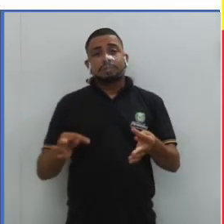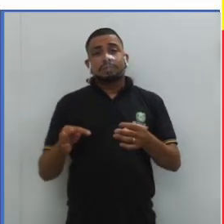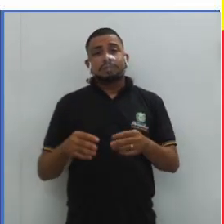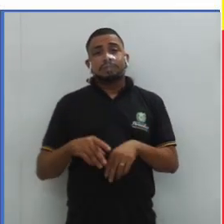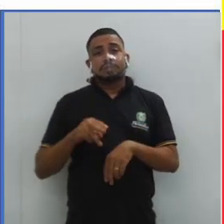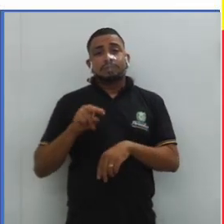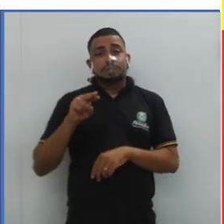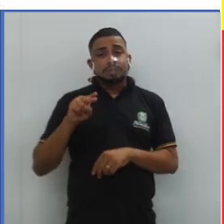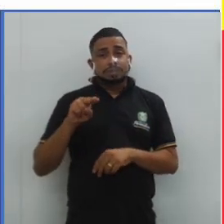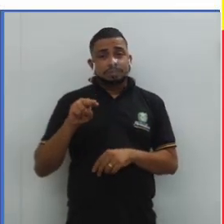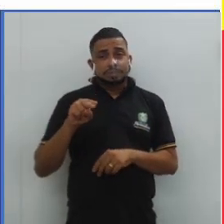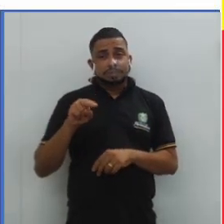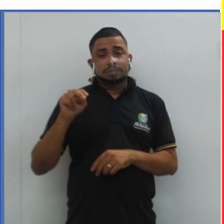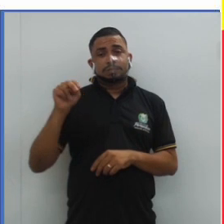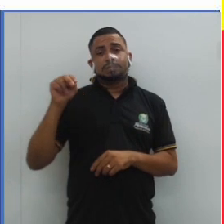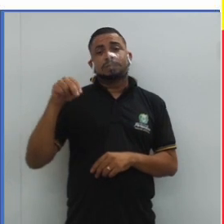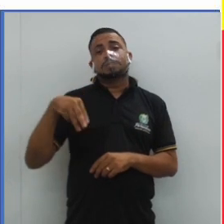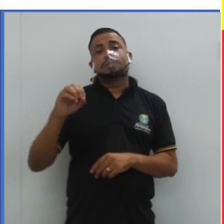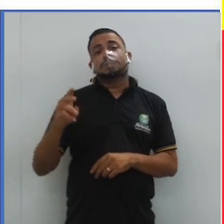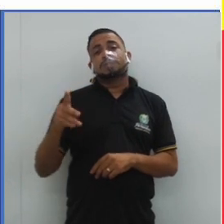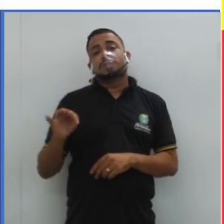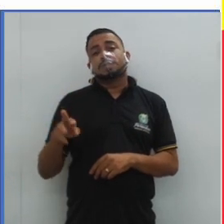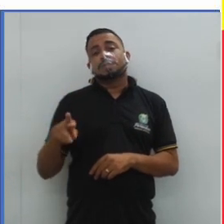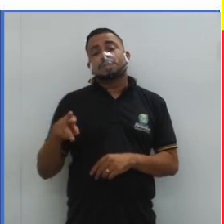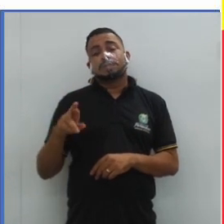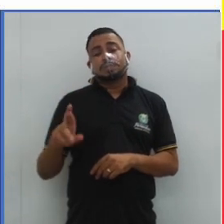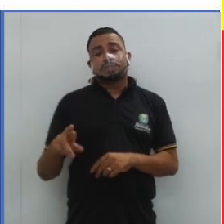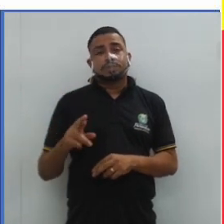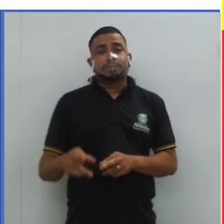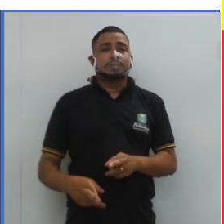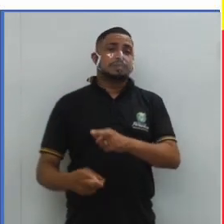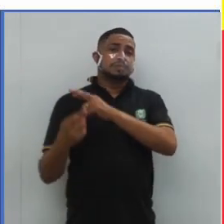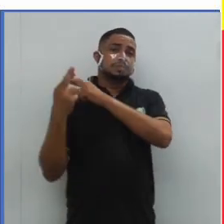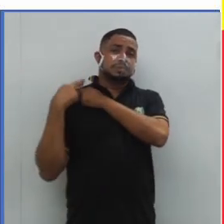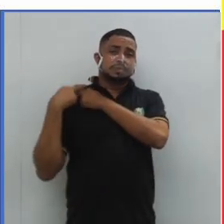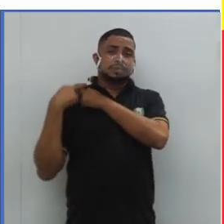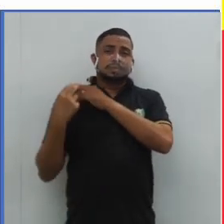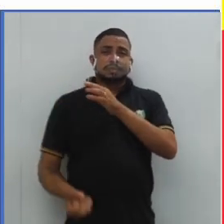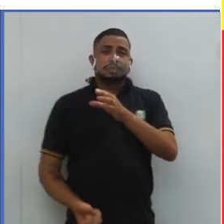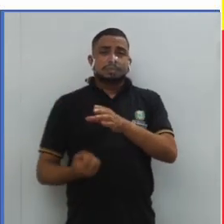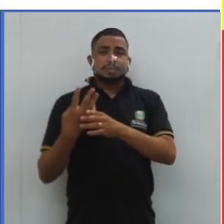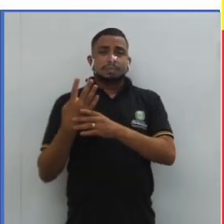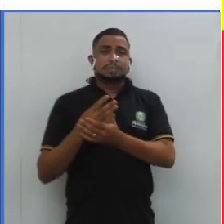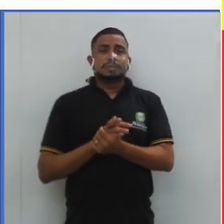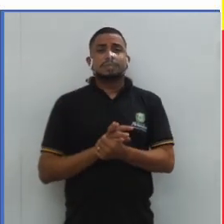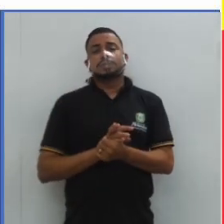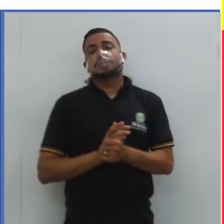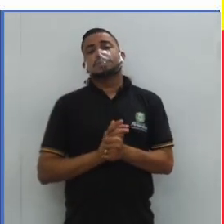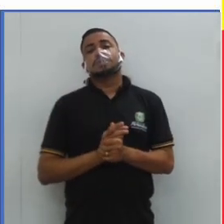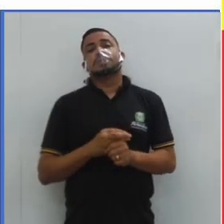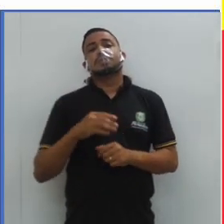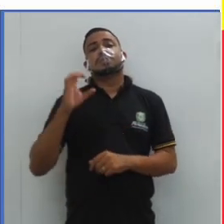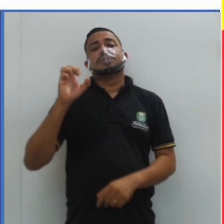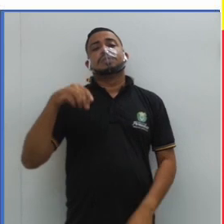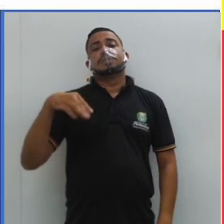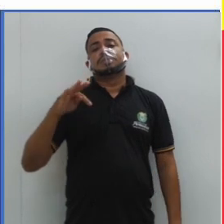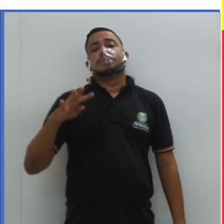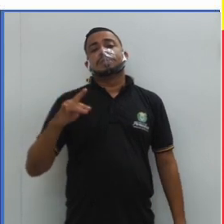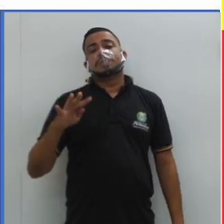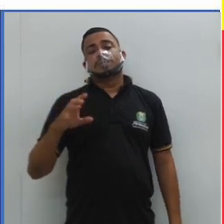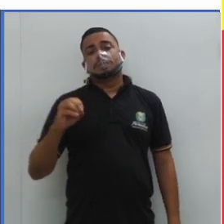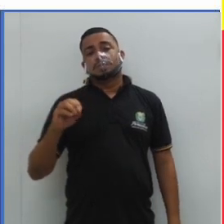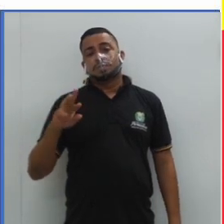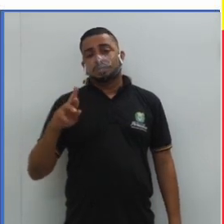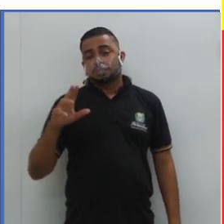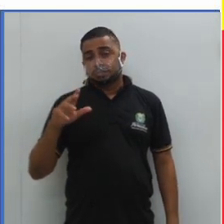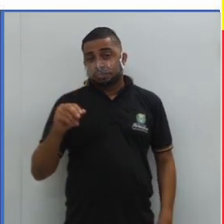tecnologia, né, que os irmãos Lumière, que são os grandes responsáveis, eles criaram um aparelho chamado cinematógrafo,